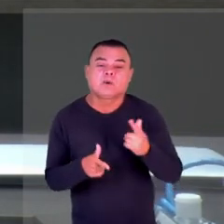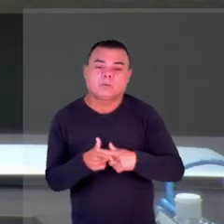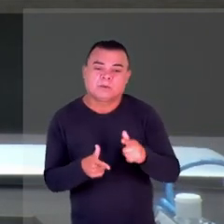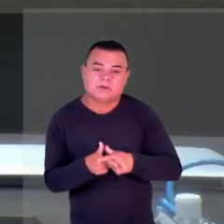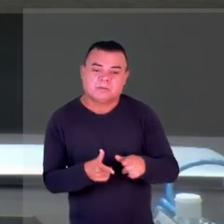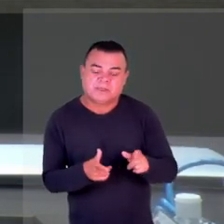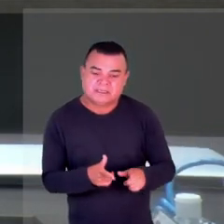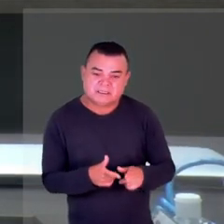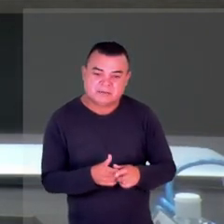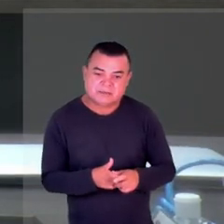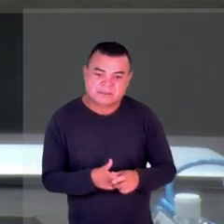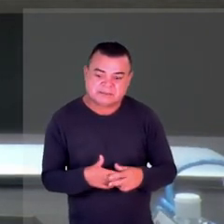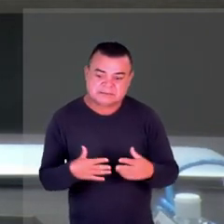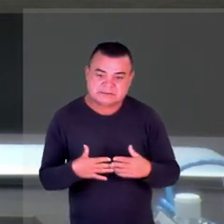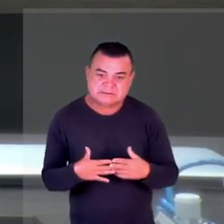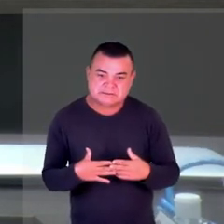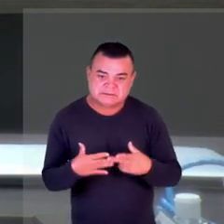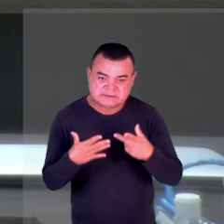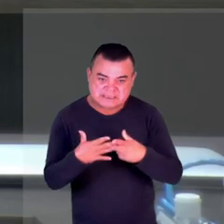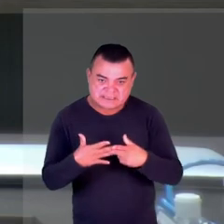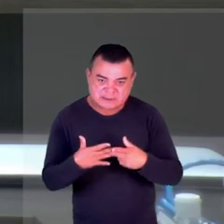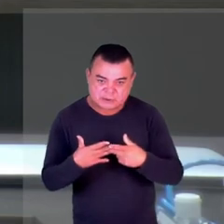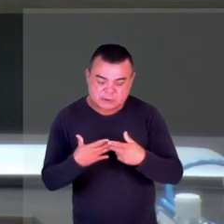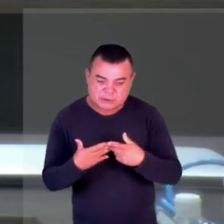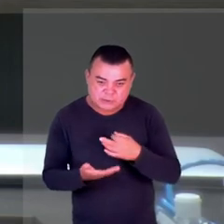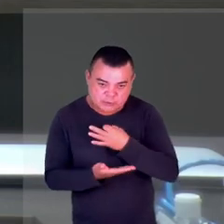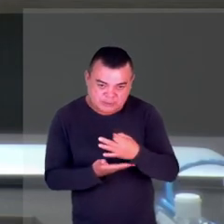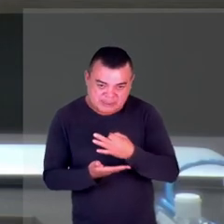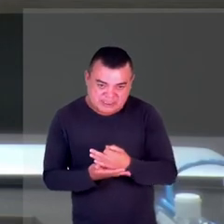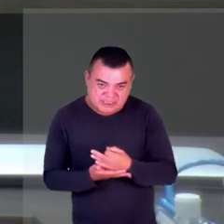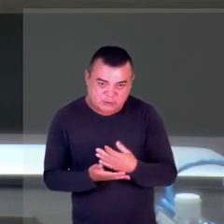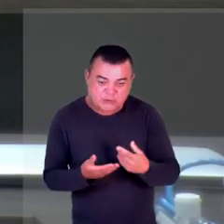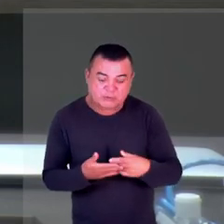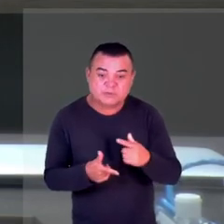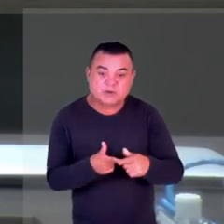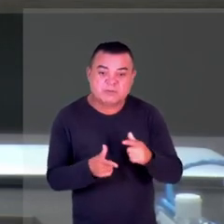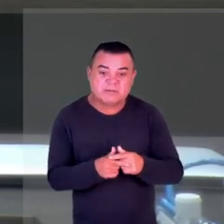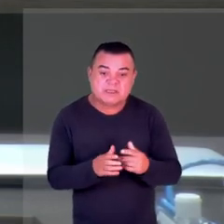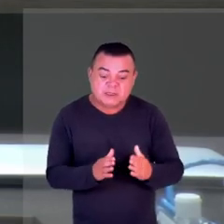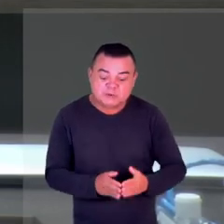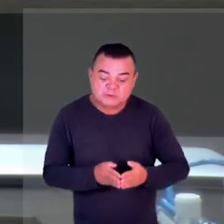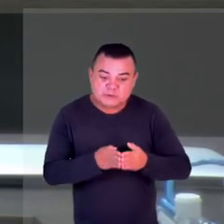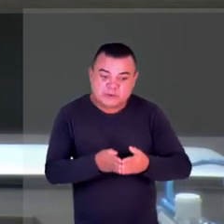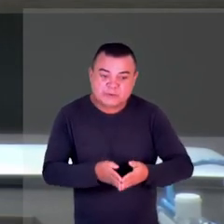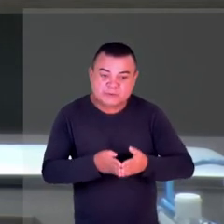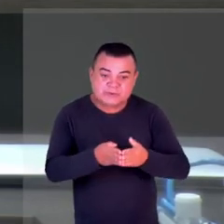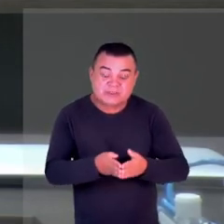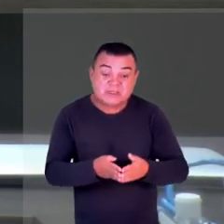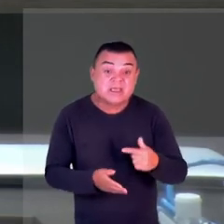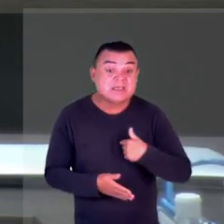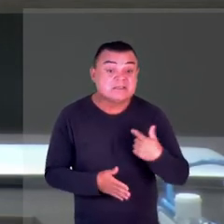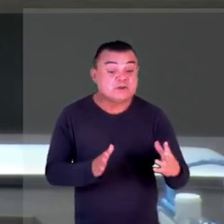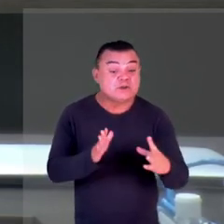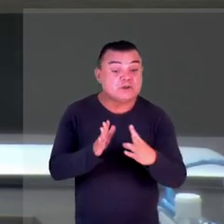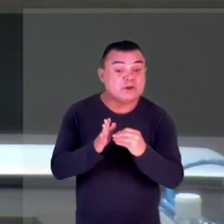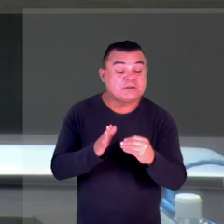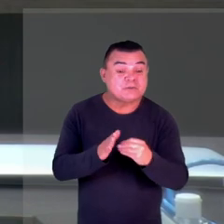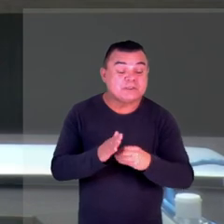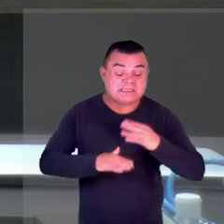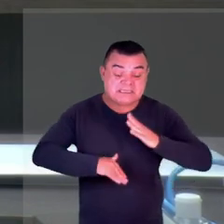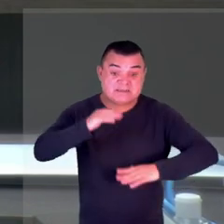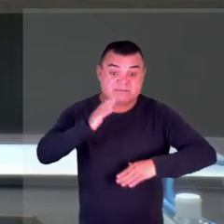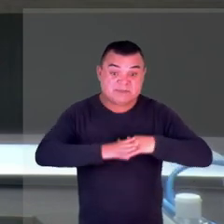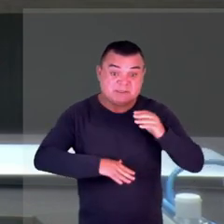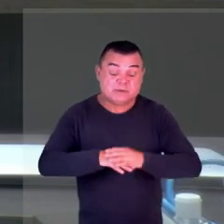coisa que que tu colocas com como a questão dos navios tal esse é o nosso modelo de desenvolvimento do agronegócio